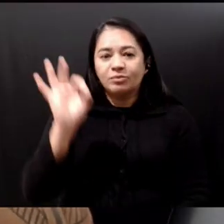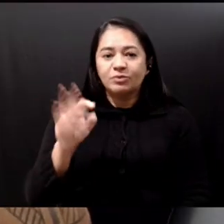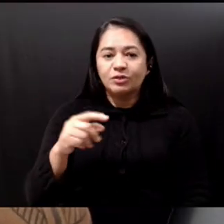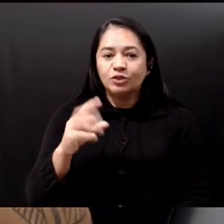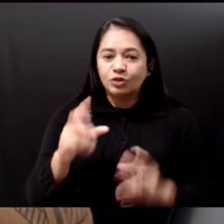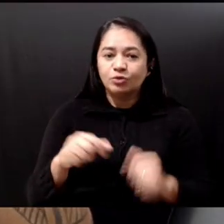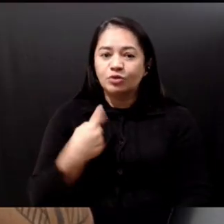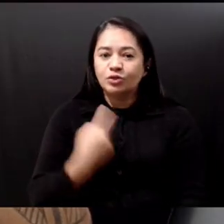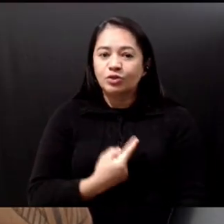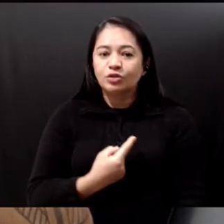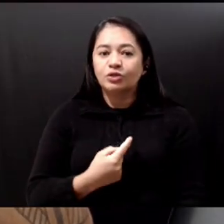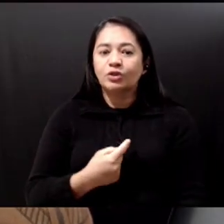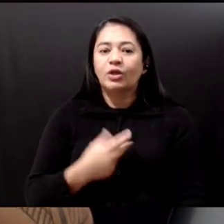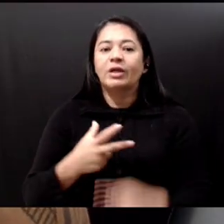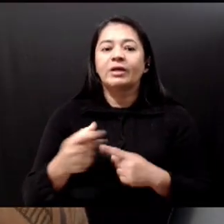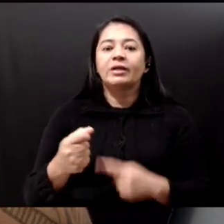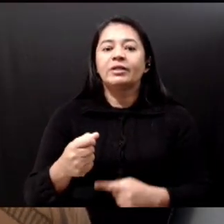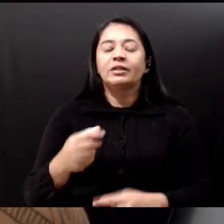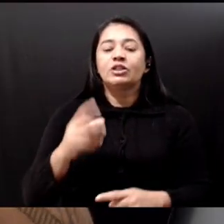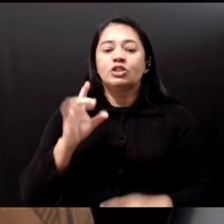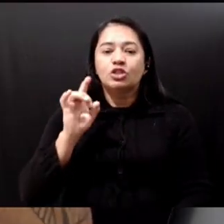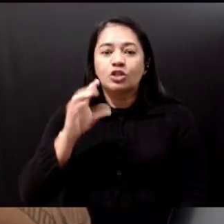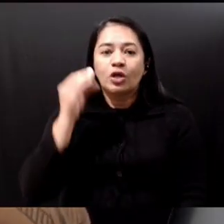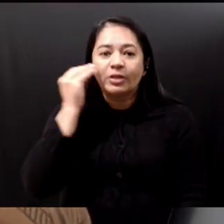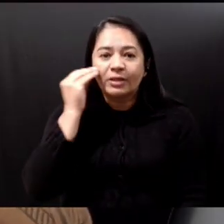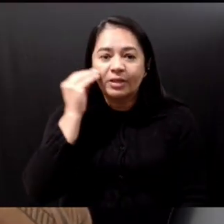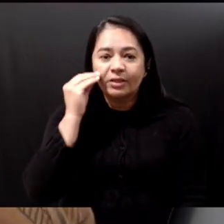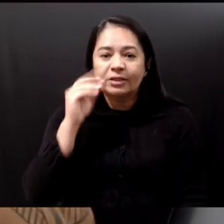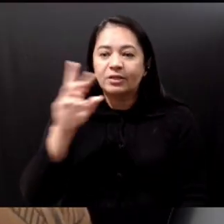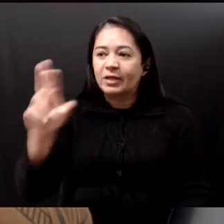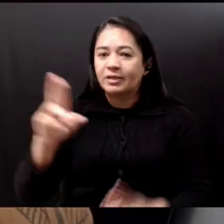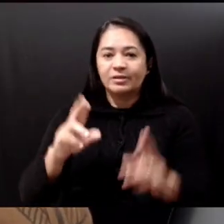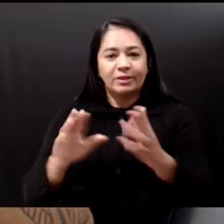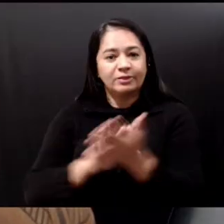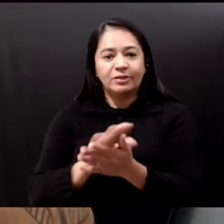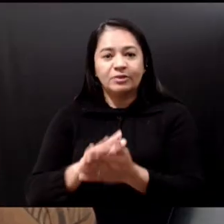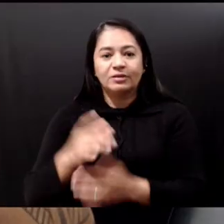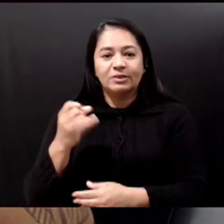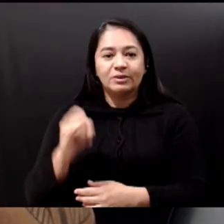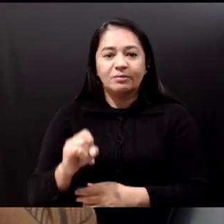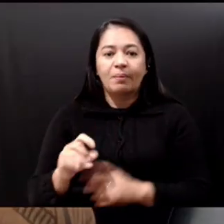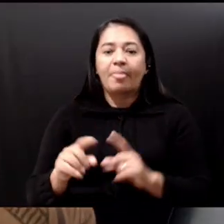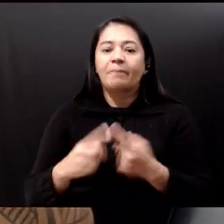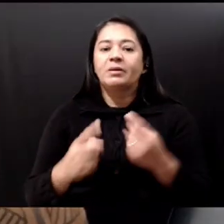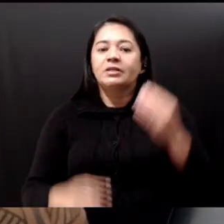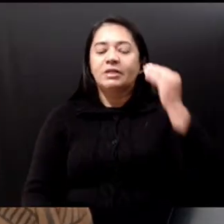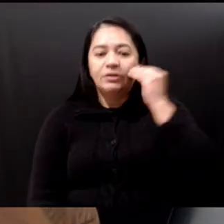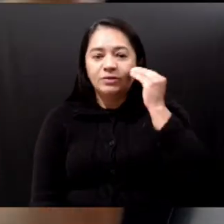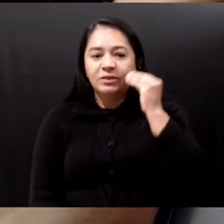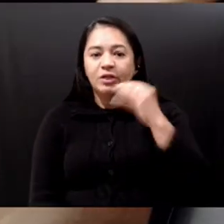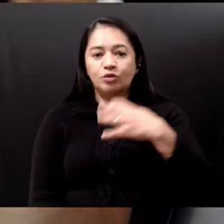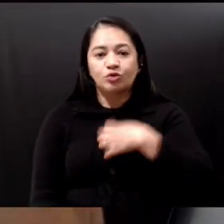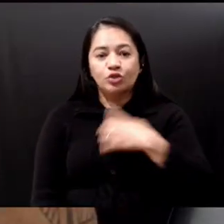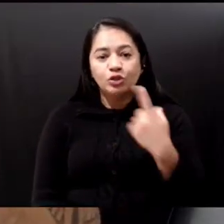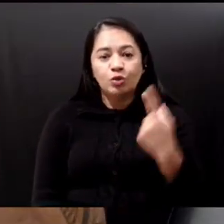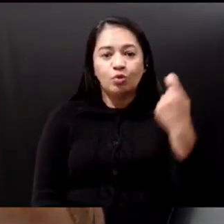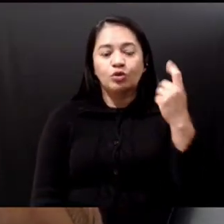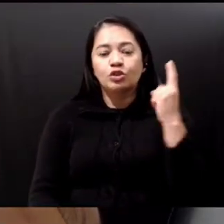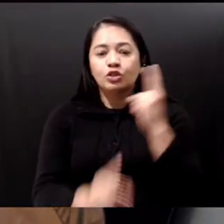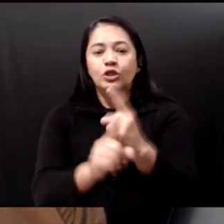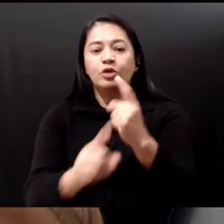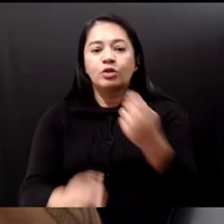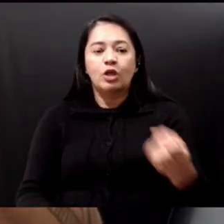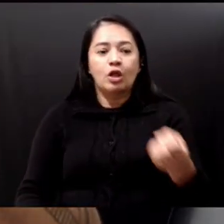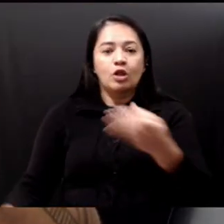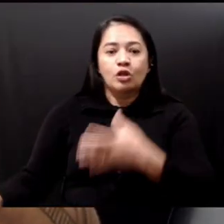que eu não me preocupo com o resultado. Se for pro lixo, foi pro lixo. Mas é a única Uhum. maneira de eu encontrar novas alavancas, que no mercado está o tempo